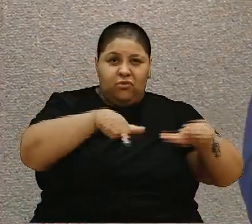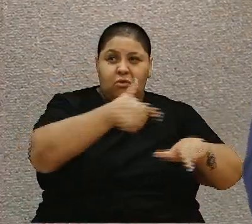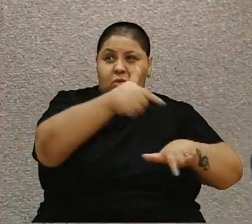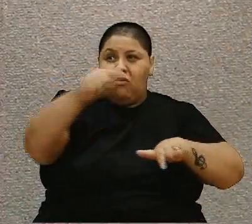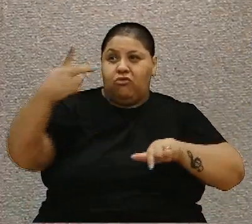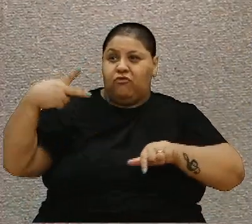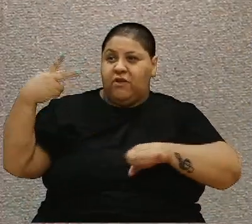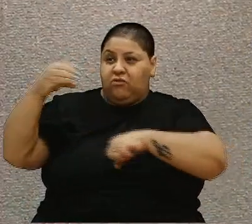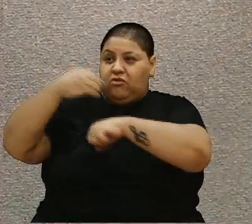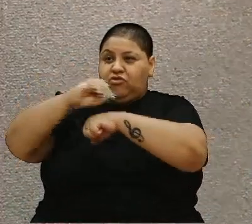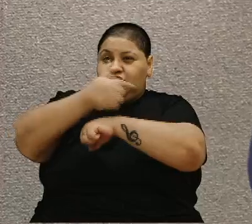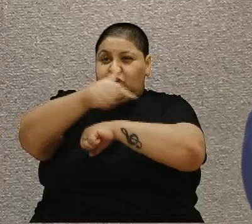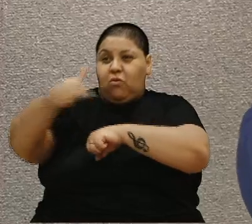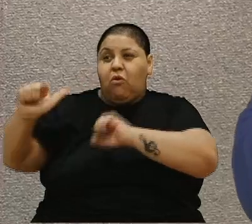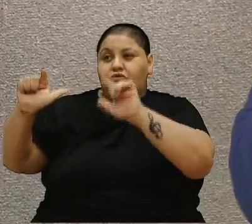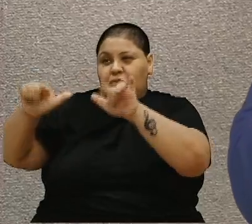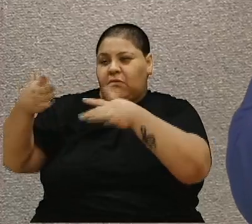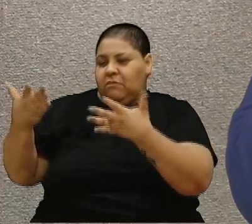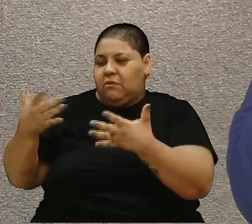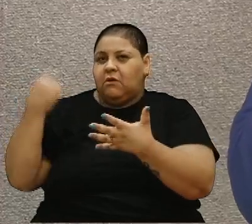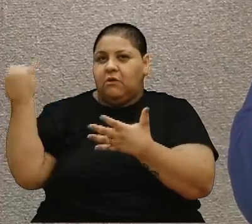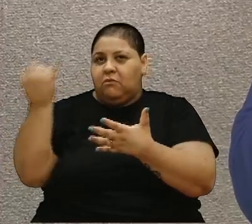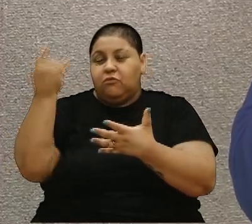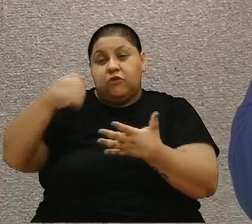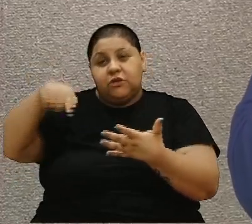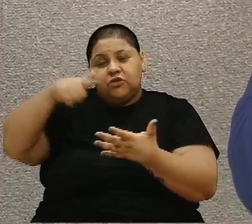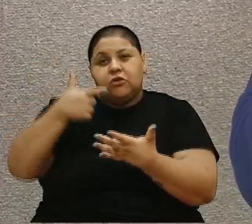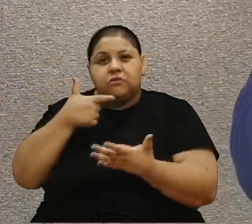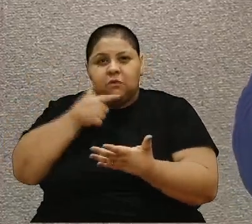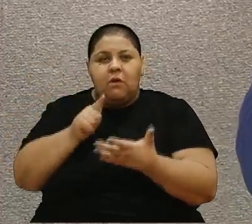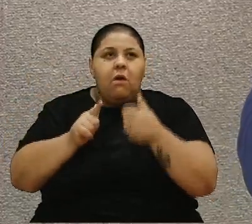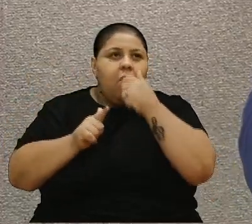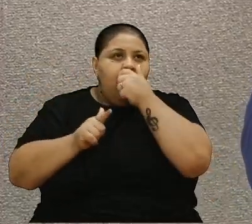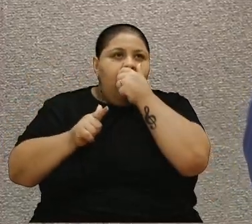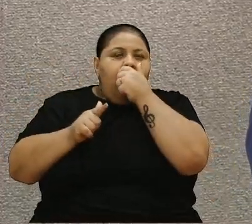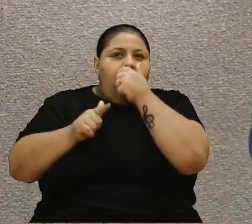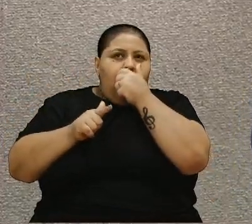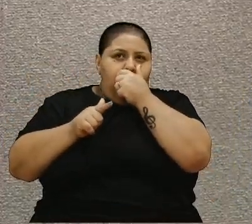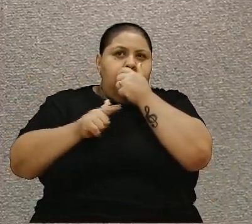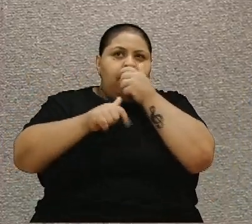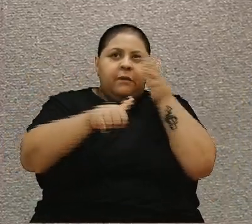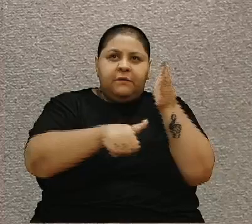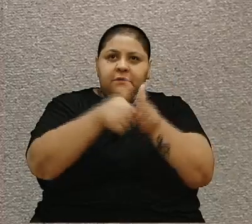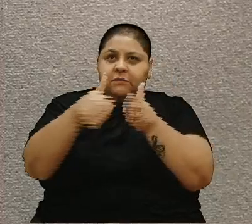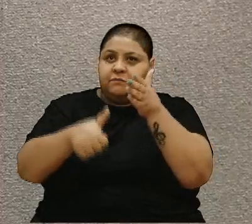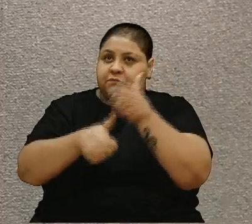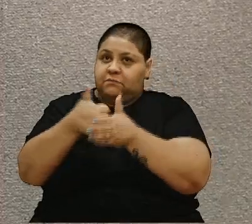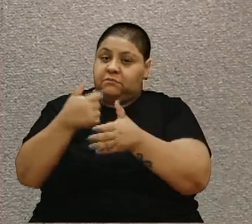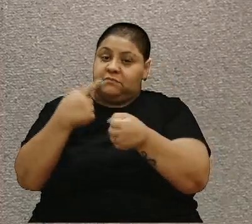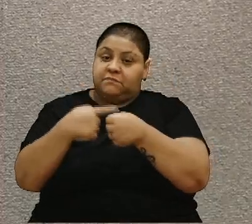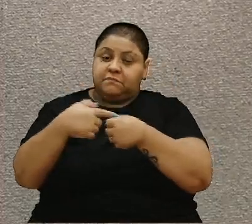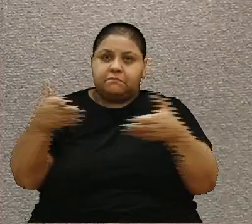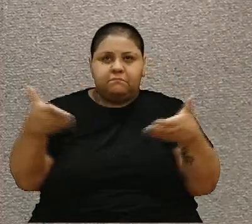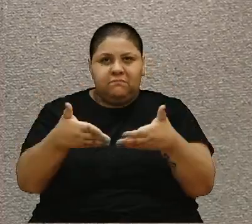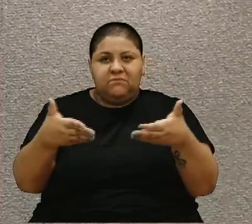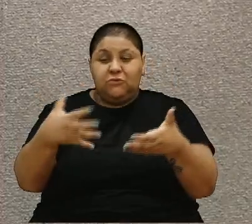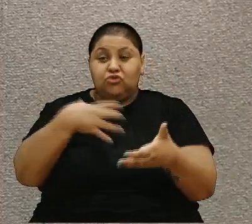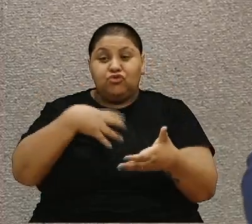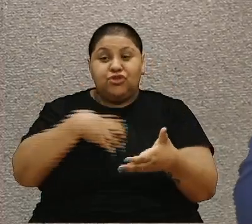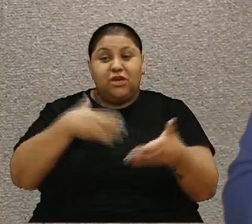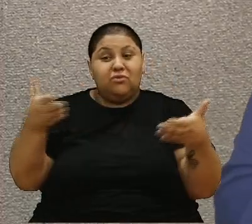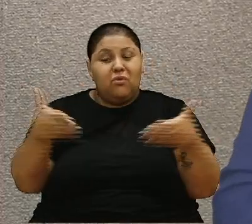sugere um lugar. O importante é que nós consigamos melhorar o que está hoje. Então, do jeito que está